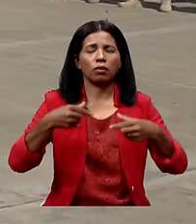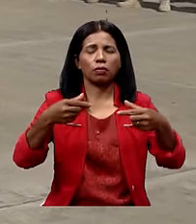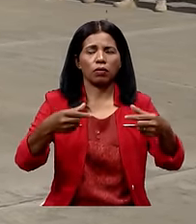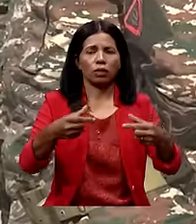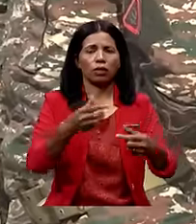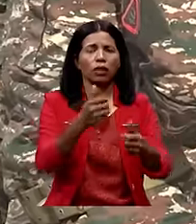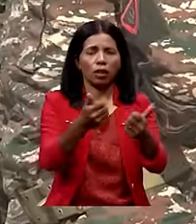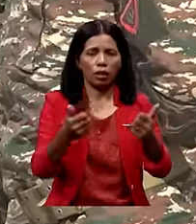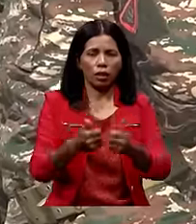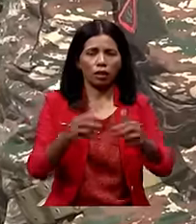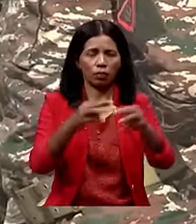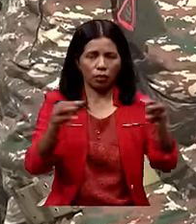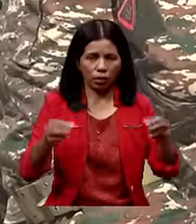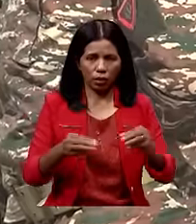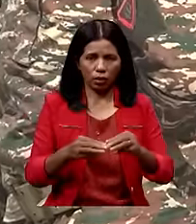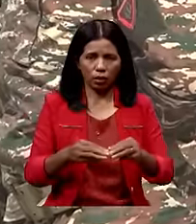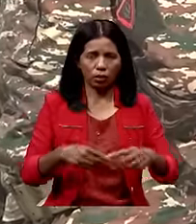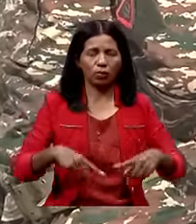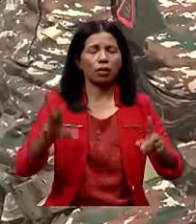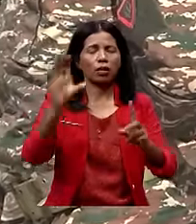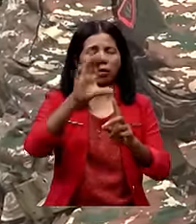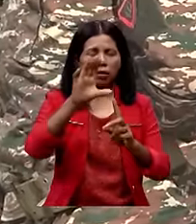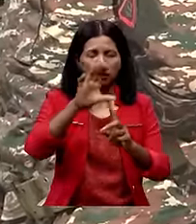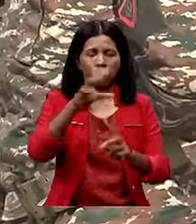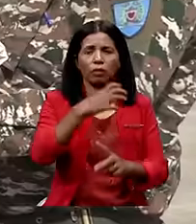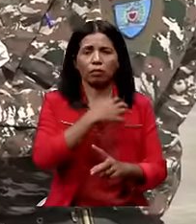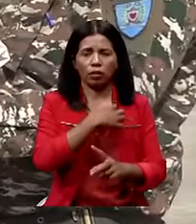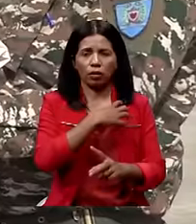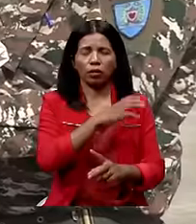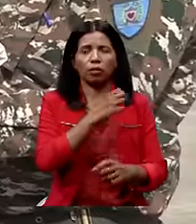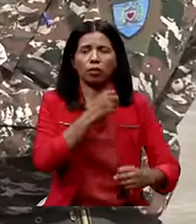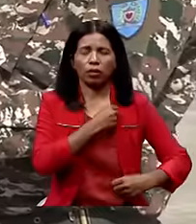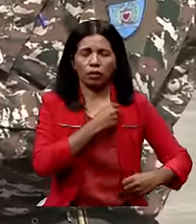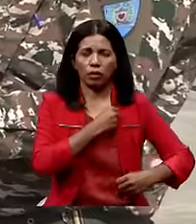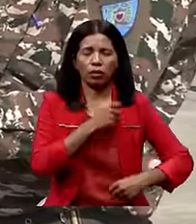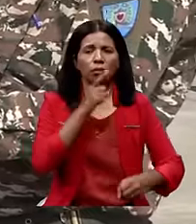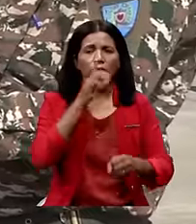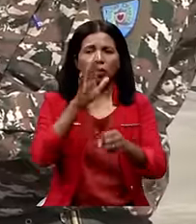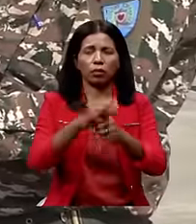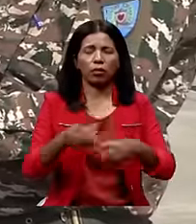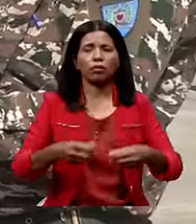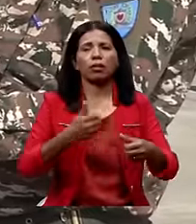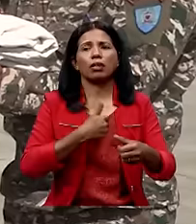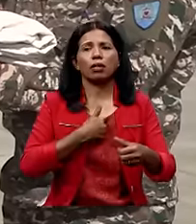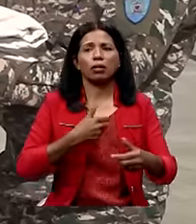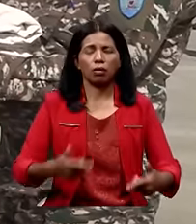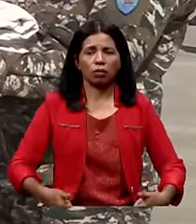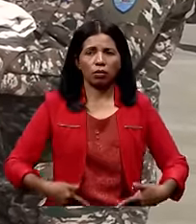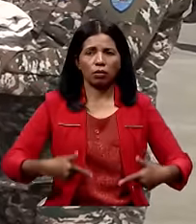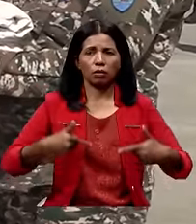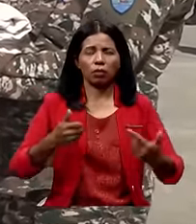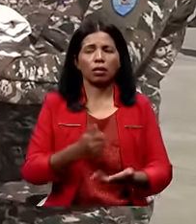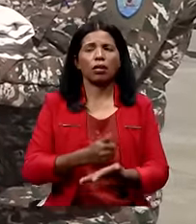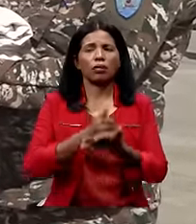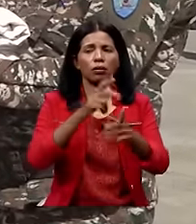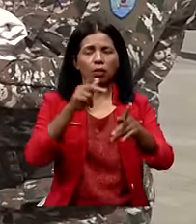arte marciais no arte rituais ba comandante componente naval, hori promete atufo antomak ba vida militar, hori servi